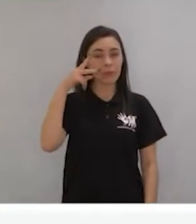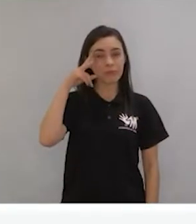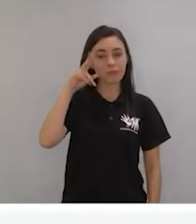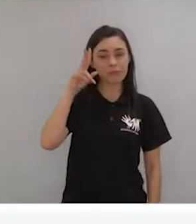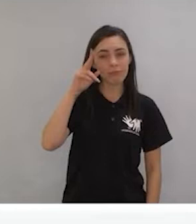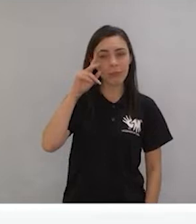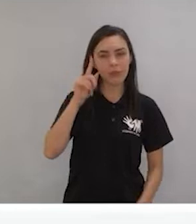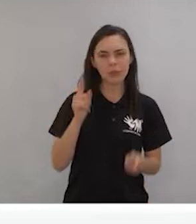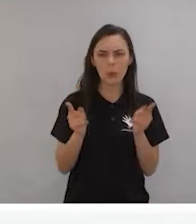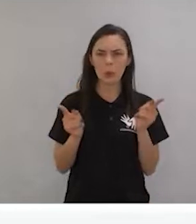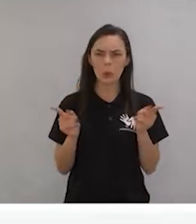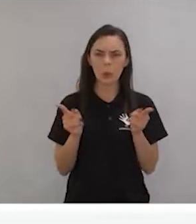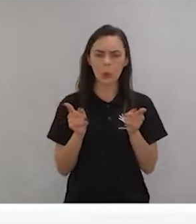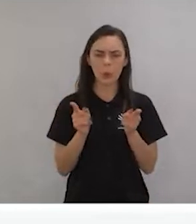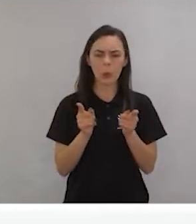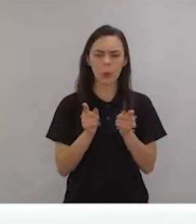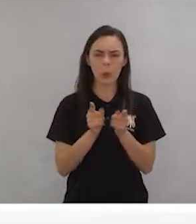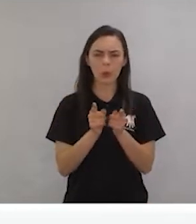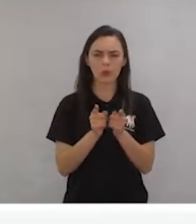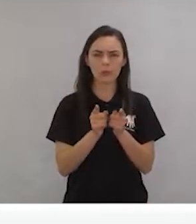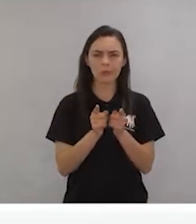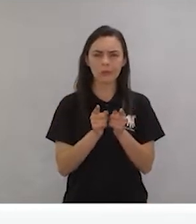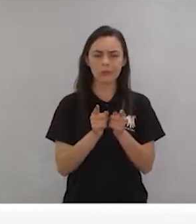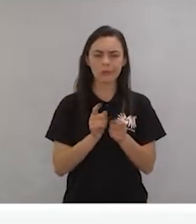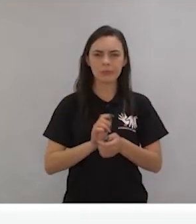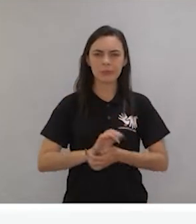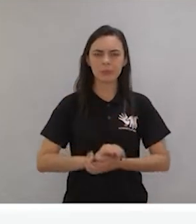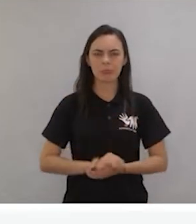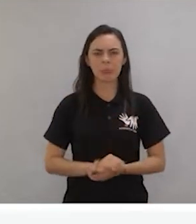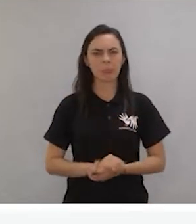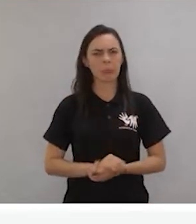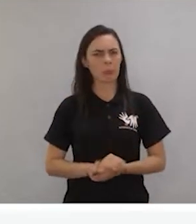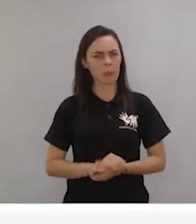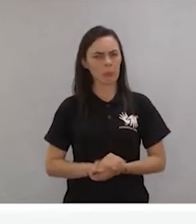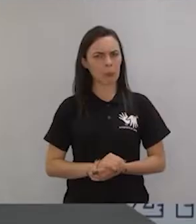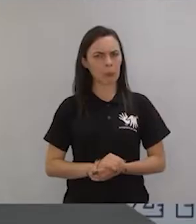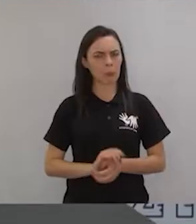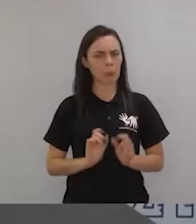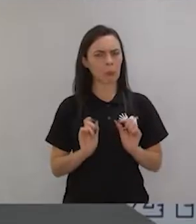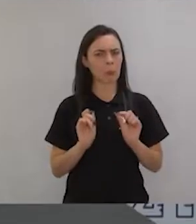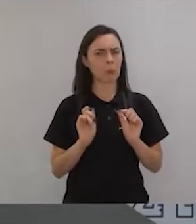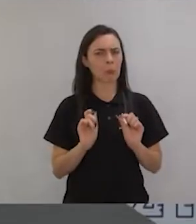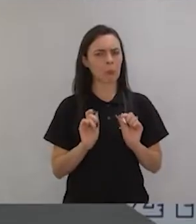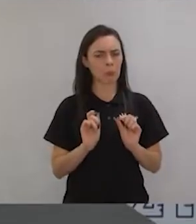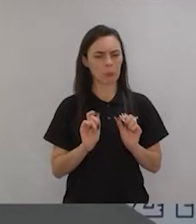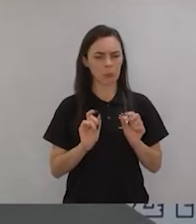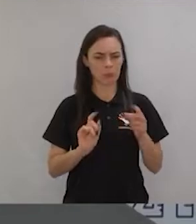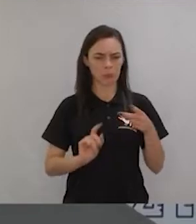história bem pequenininha. Que será que é?